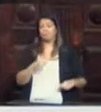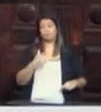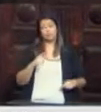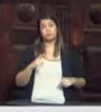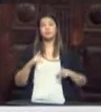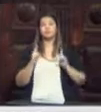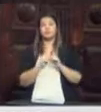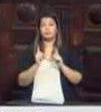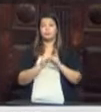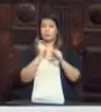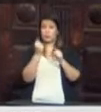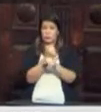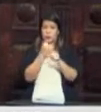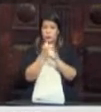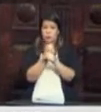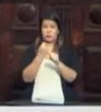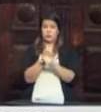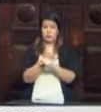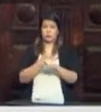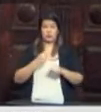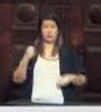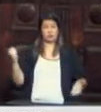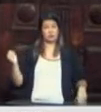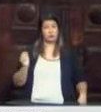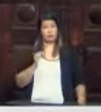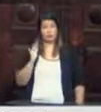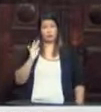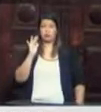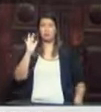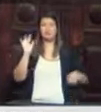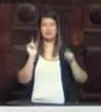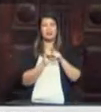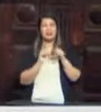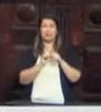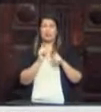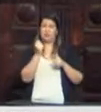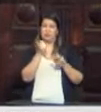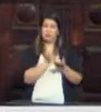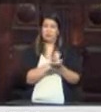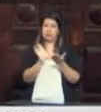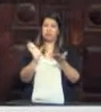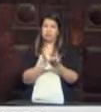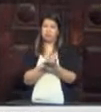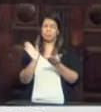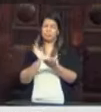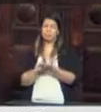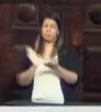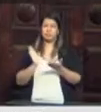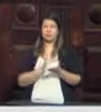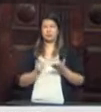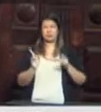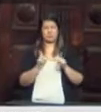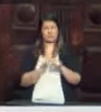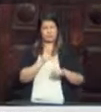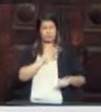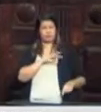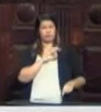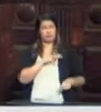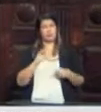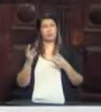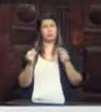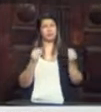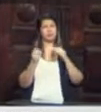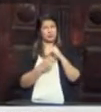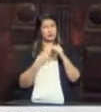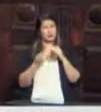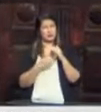de desvios, de corrupção e inclusive de incentivos fiscais muito esquisitos de empresas envolvidas